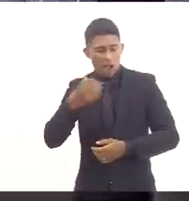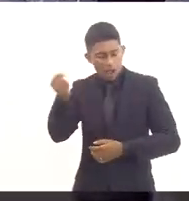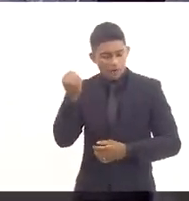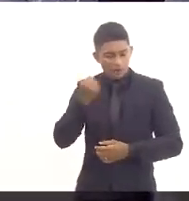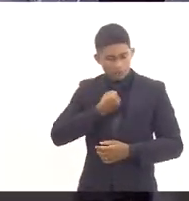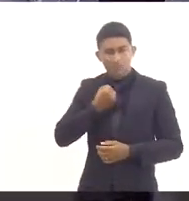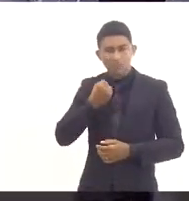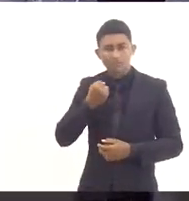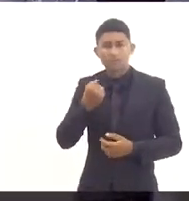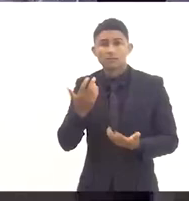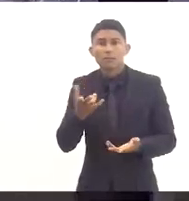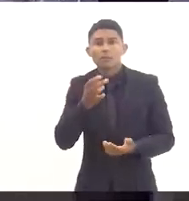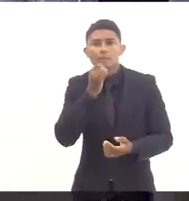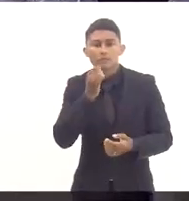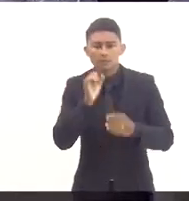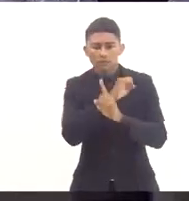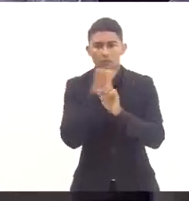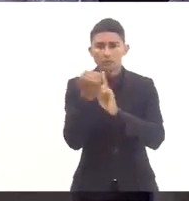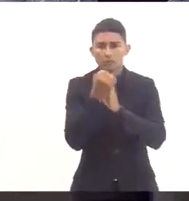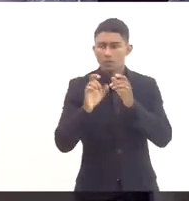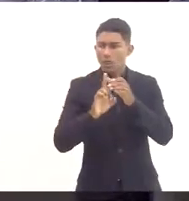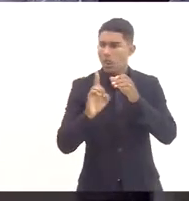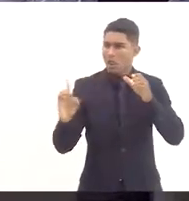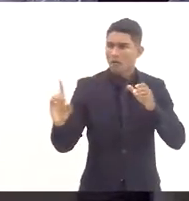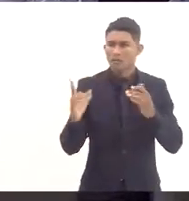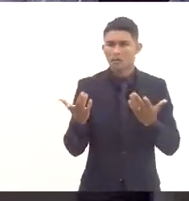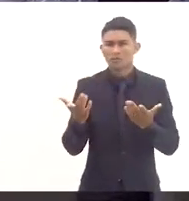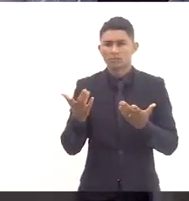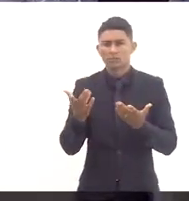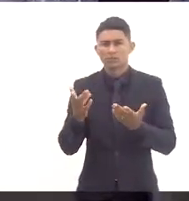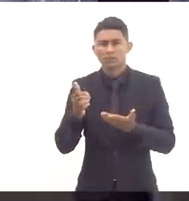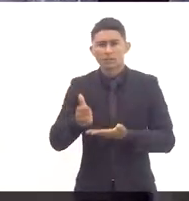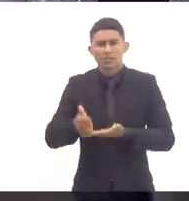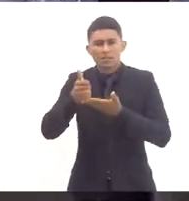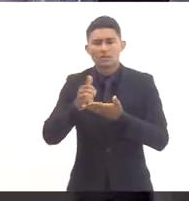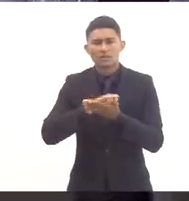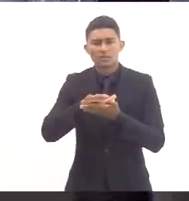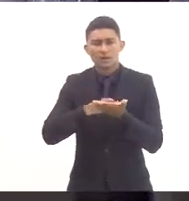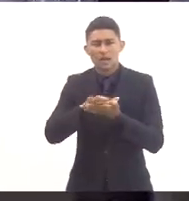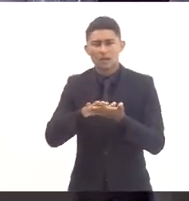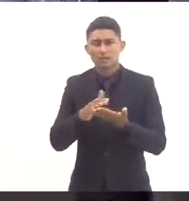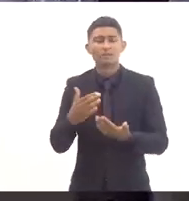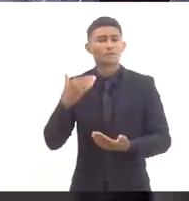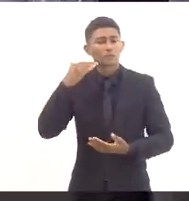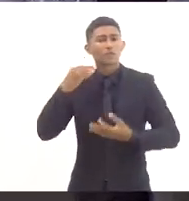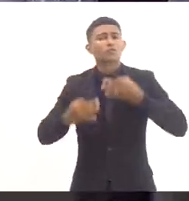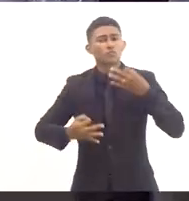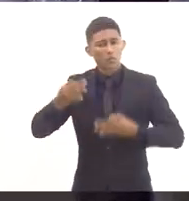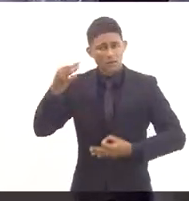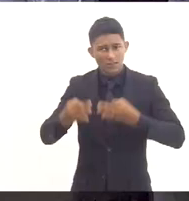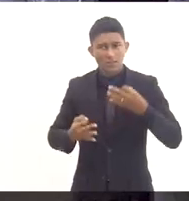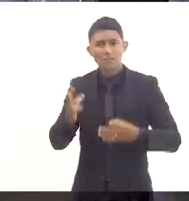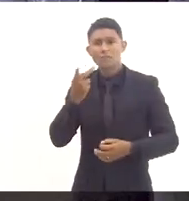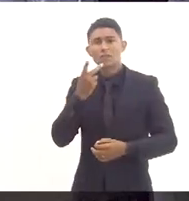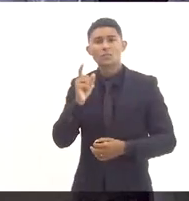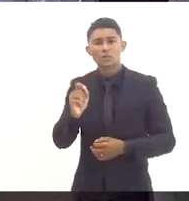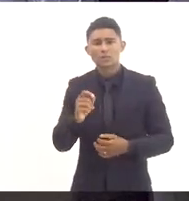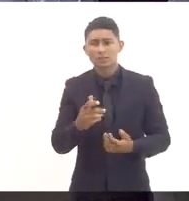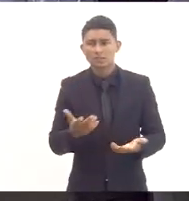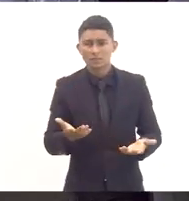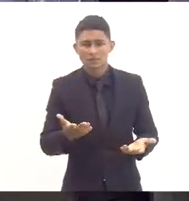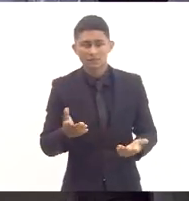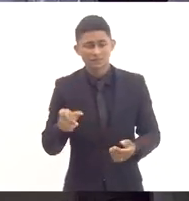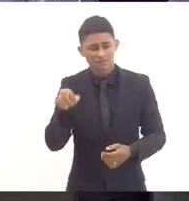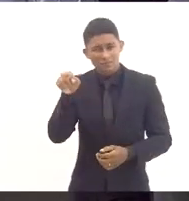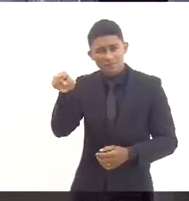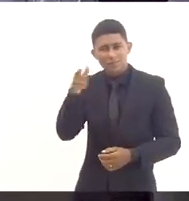social assistência fraterna e como juiz dias eles não são obrigados eles não podem obrigar o genitor a